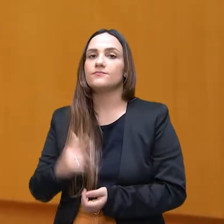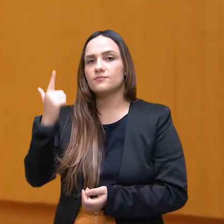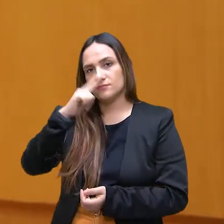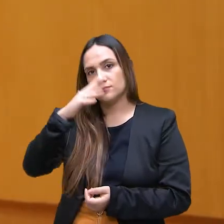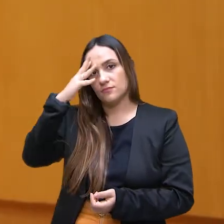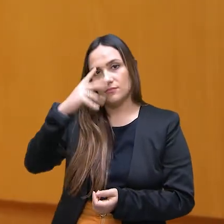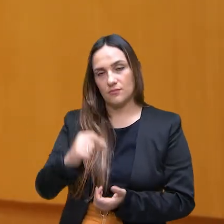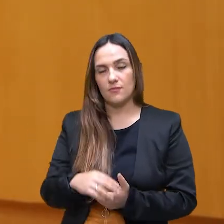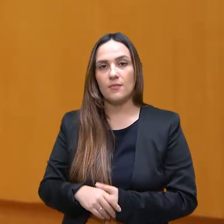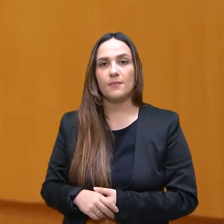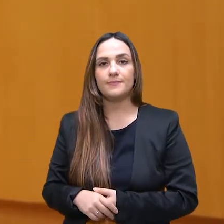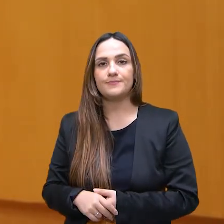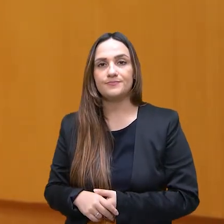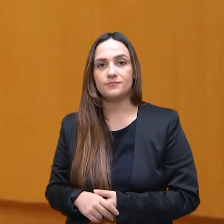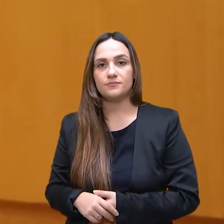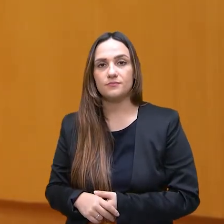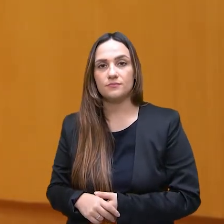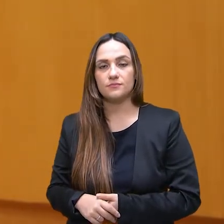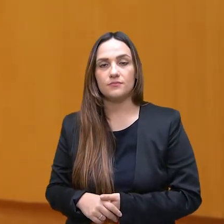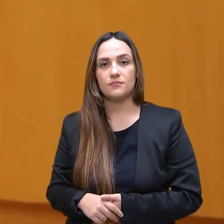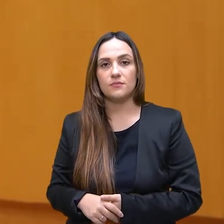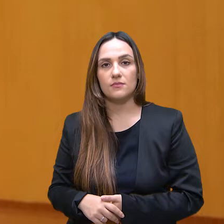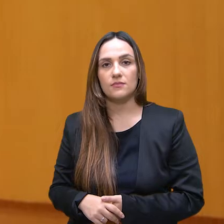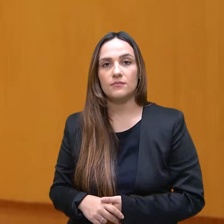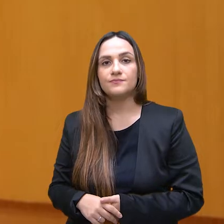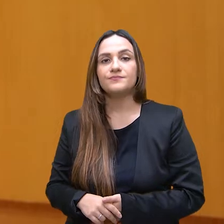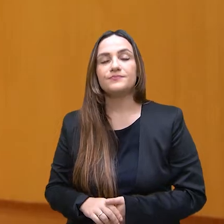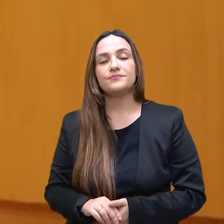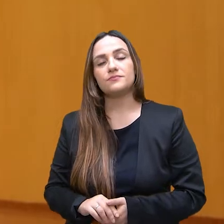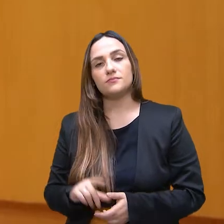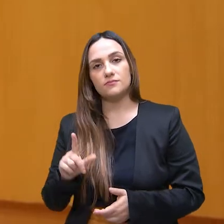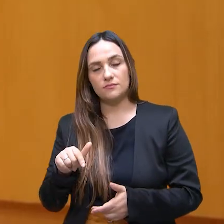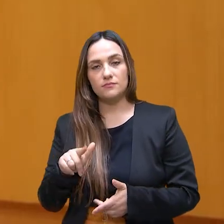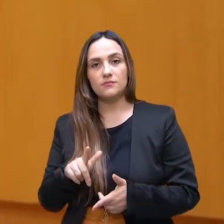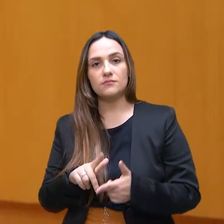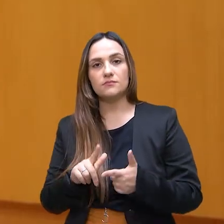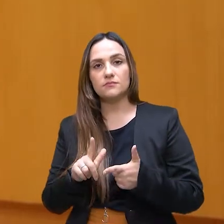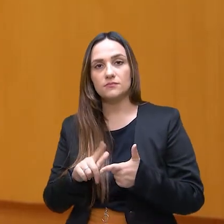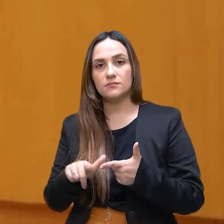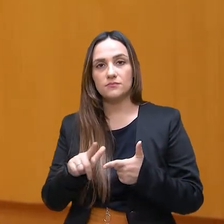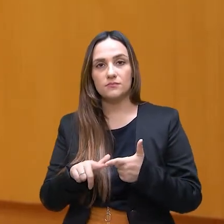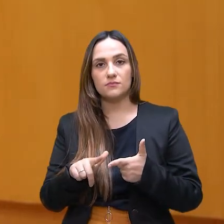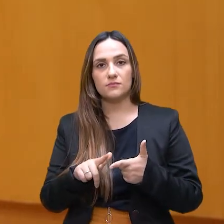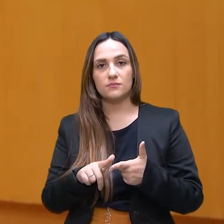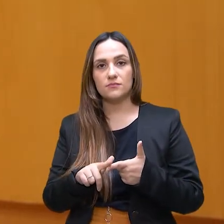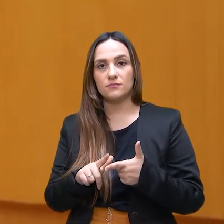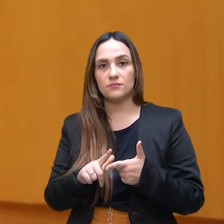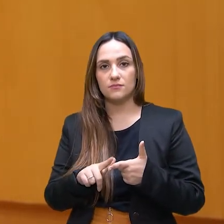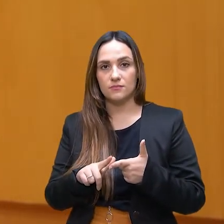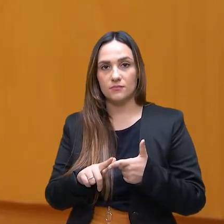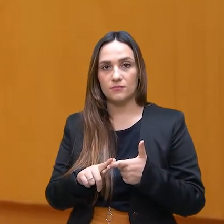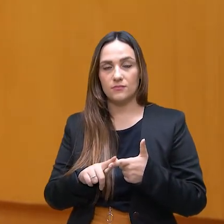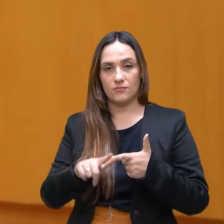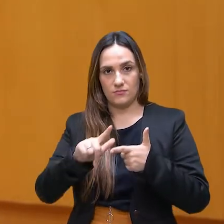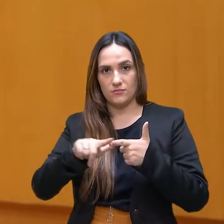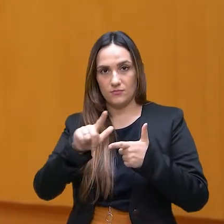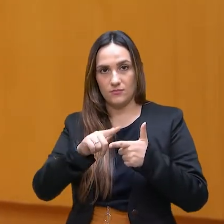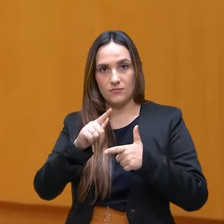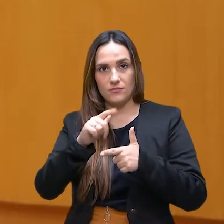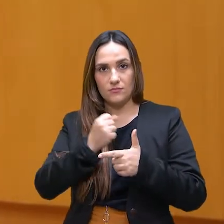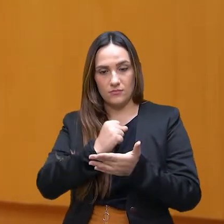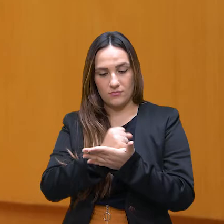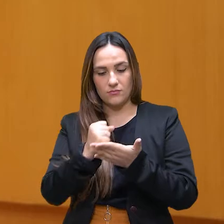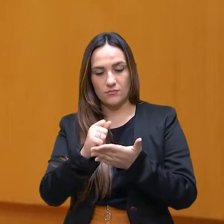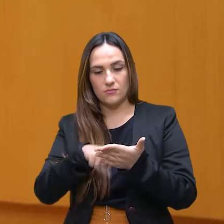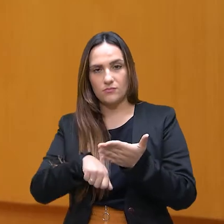técnicas, para poder decidir. E aí a parte contratual, evidentemente que o magistrado está ciente, né,